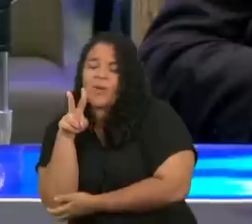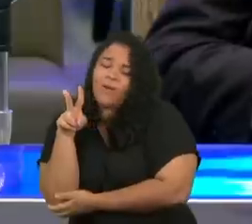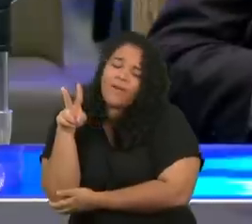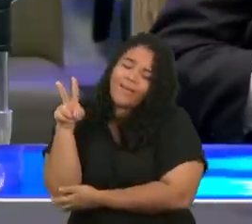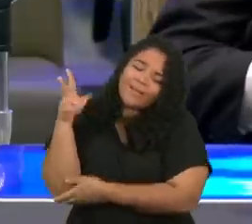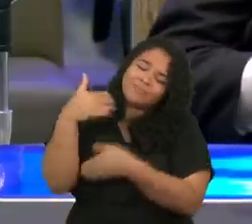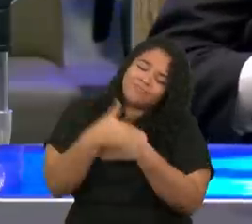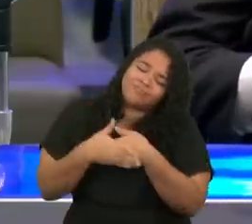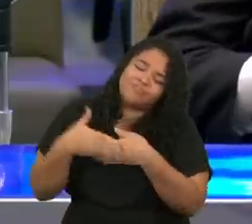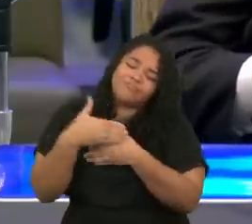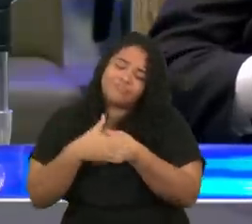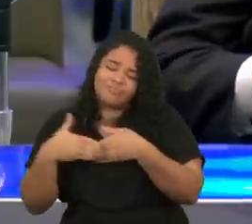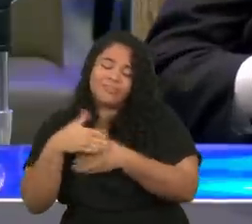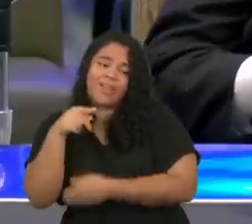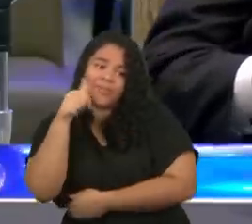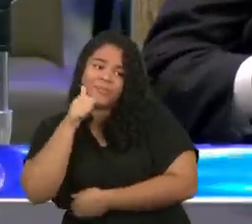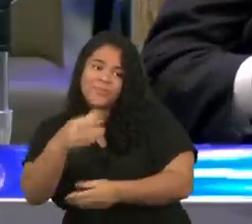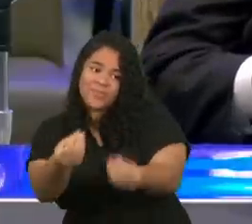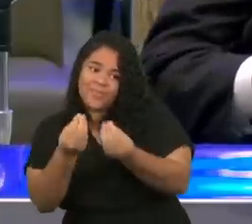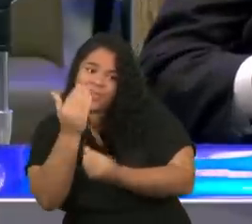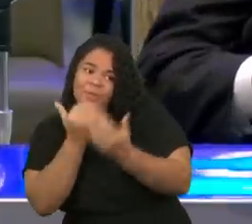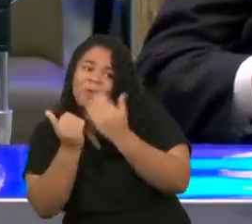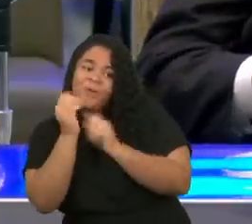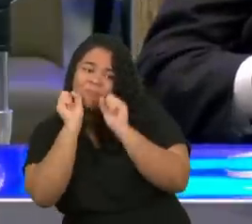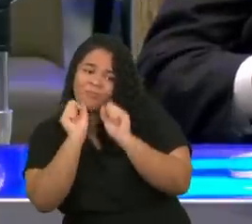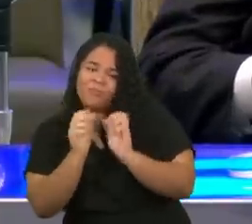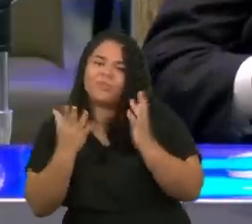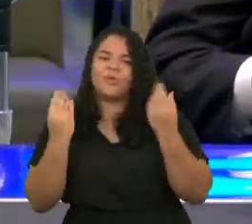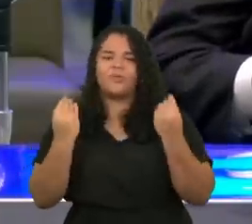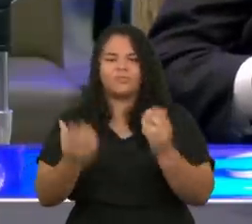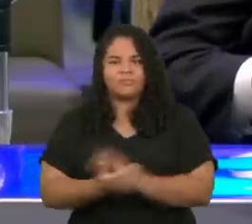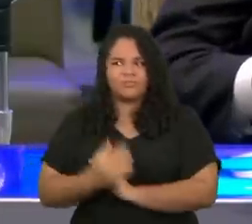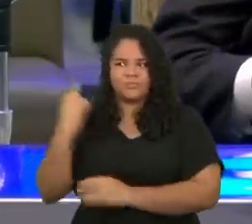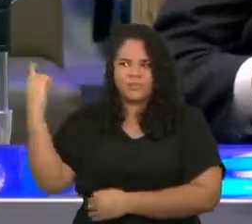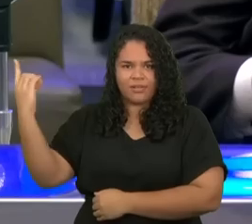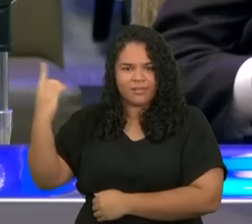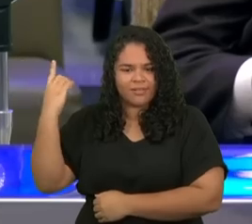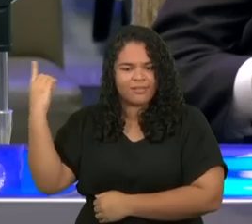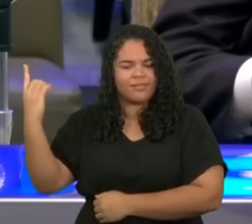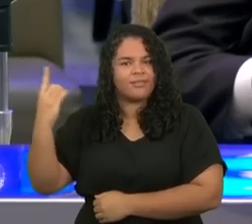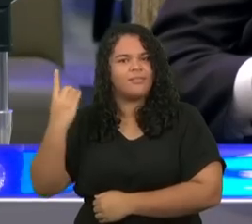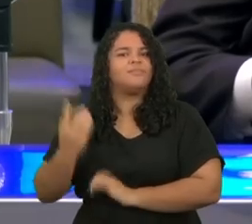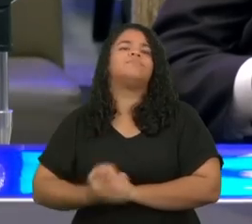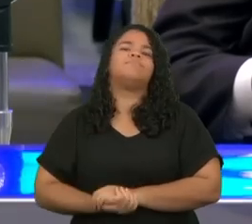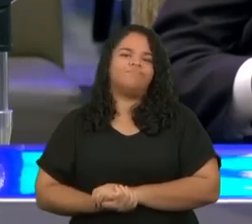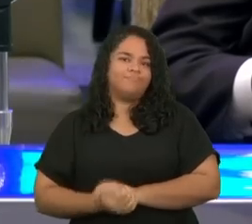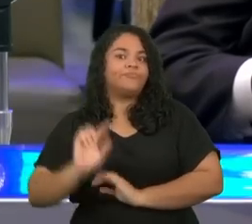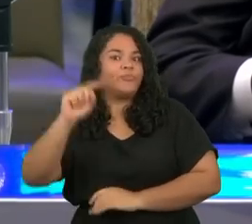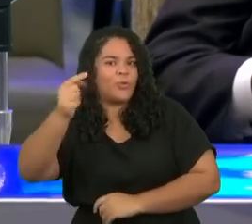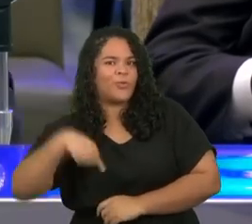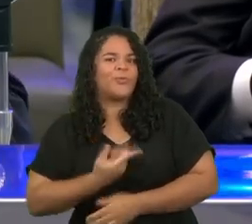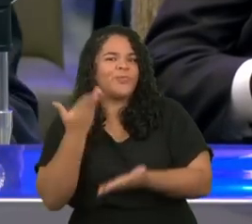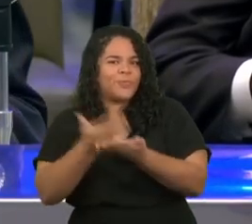e como da sua mão Davi irmão que depois a gente vai estudar a família de Davi